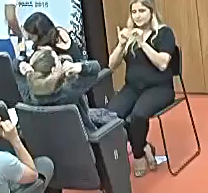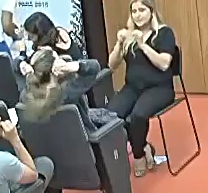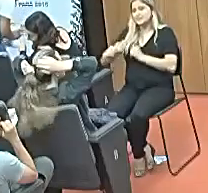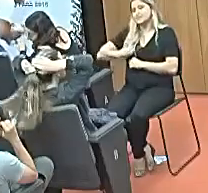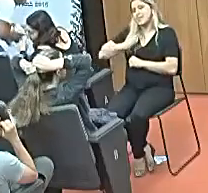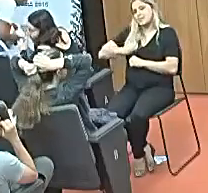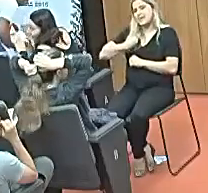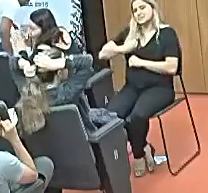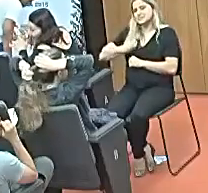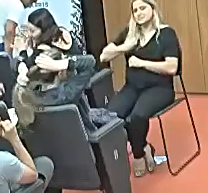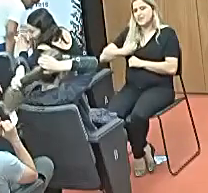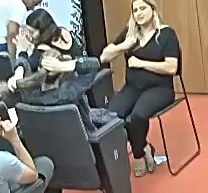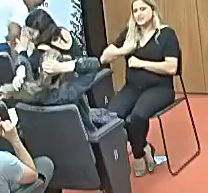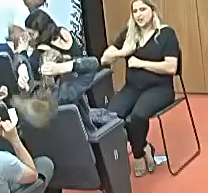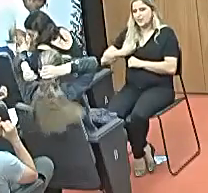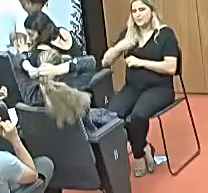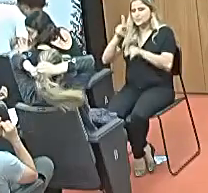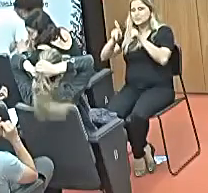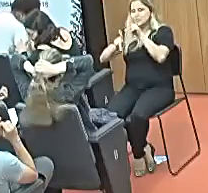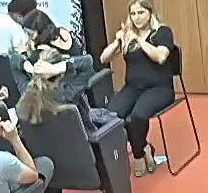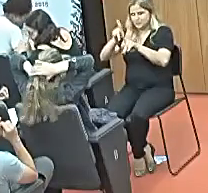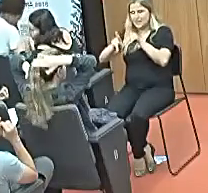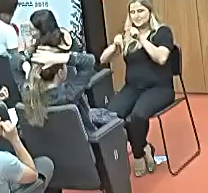participação popular